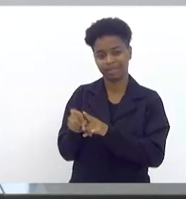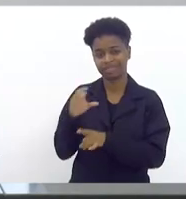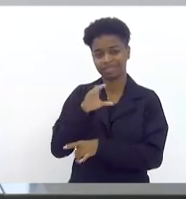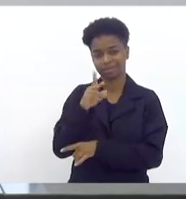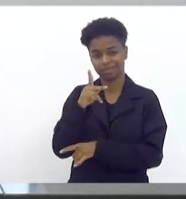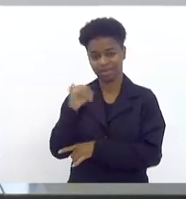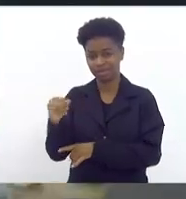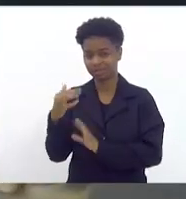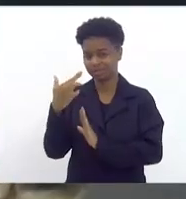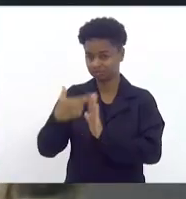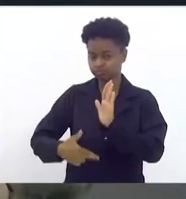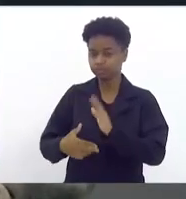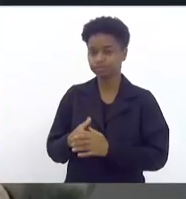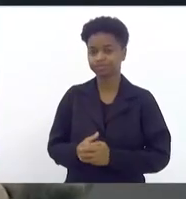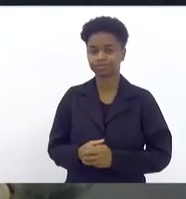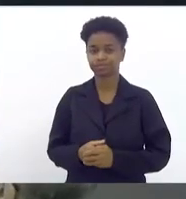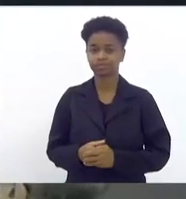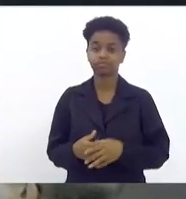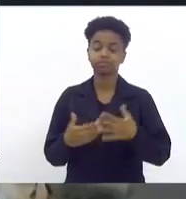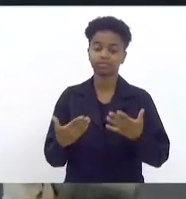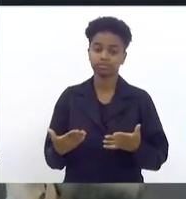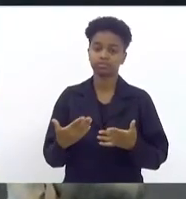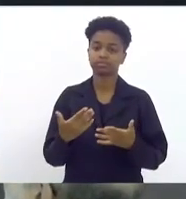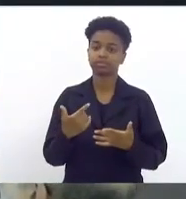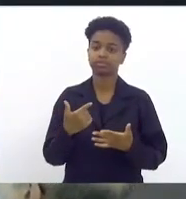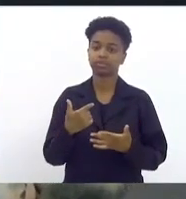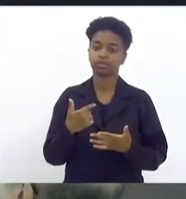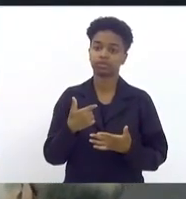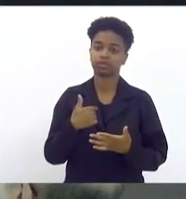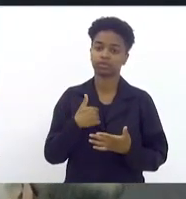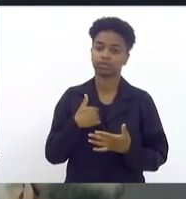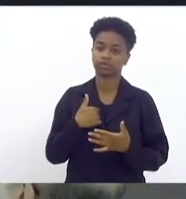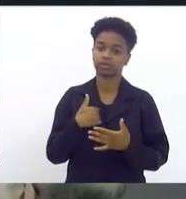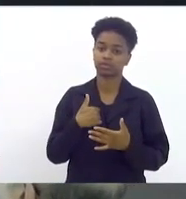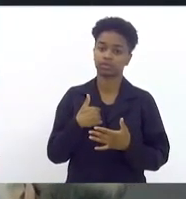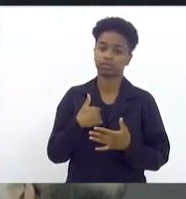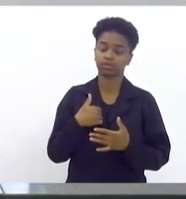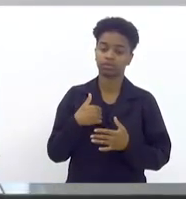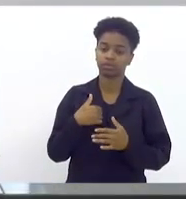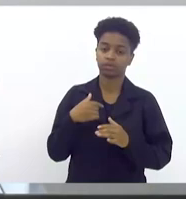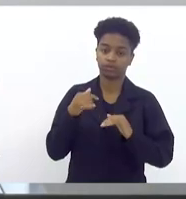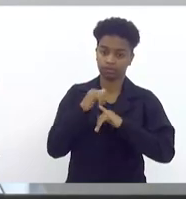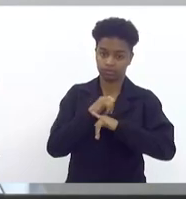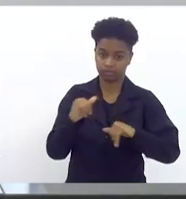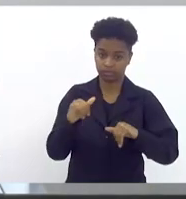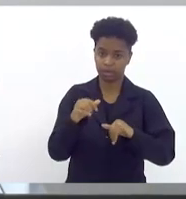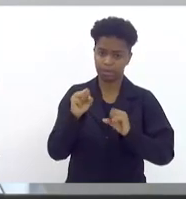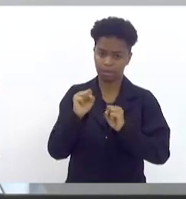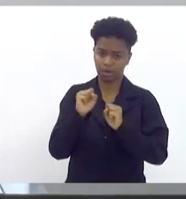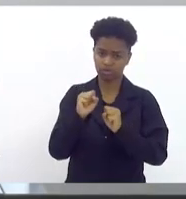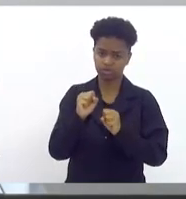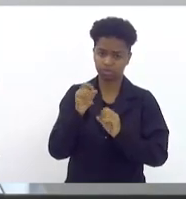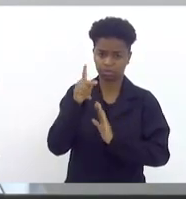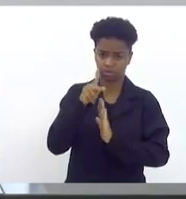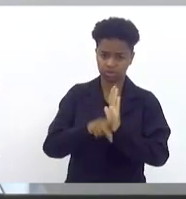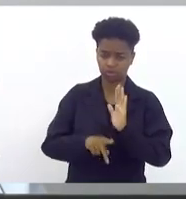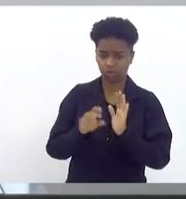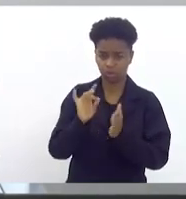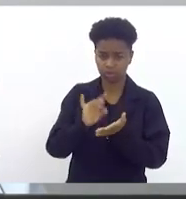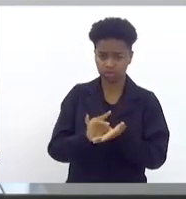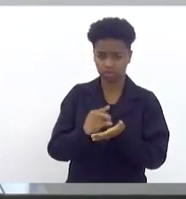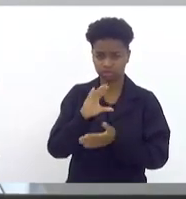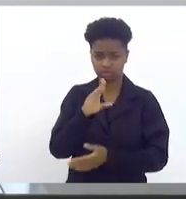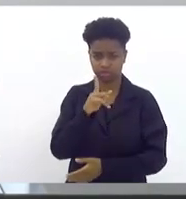relator. E aí, fazer aqui se a gente pode, aquele projeto nosso original no âmbito da CPI, muito bem presidida por Vossa